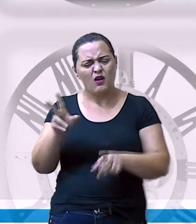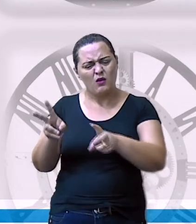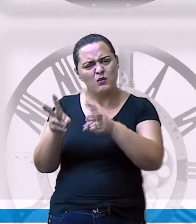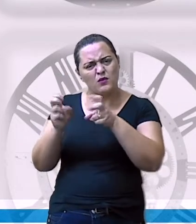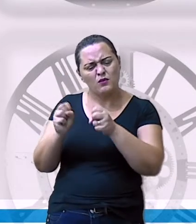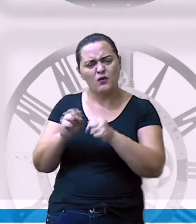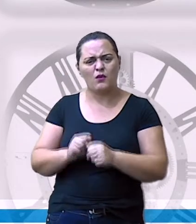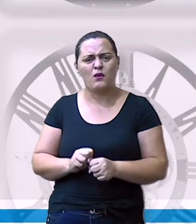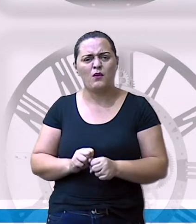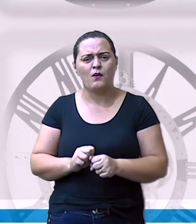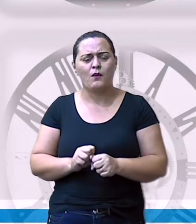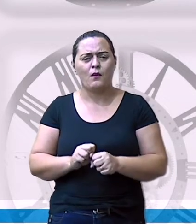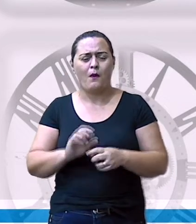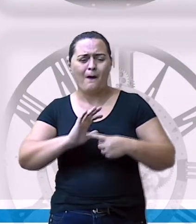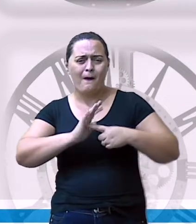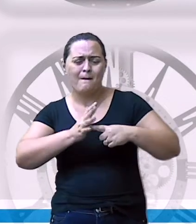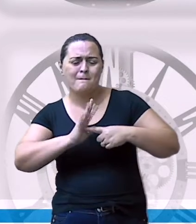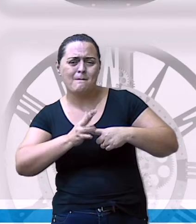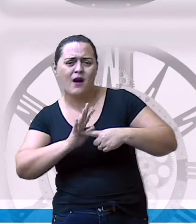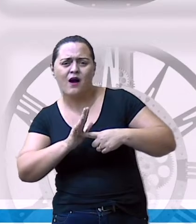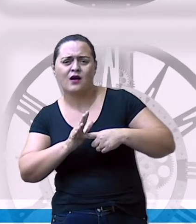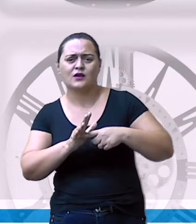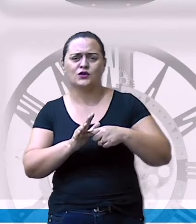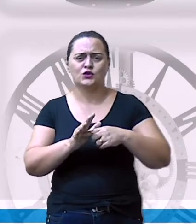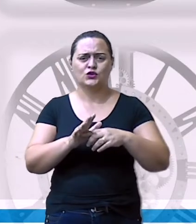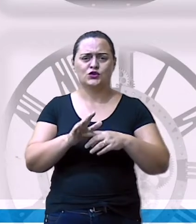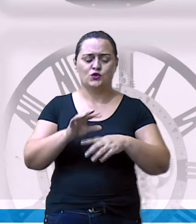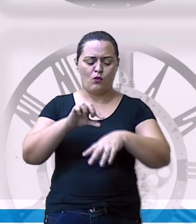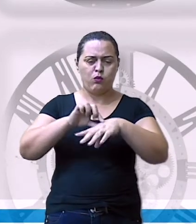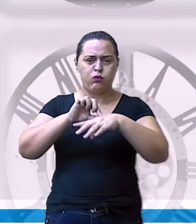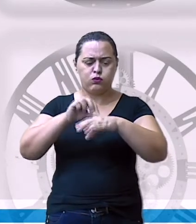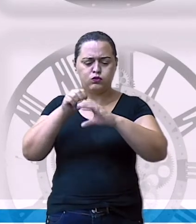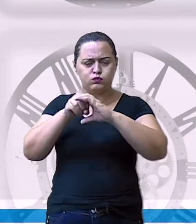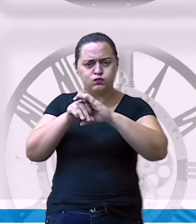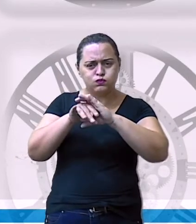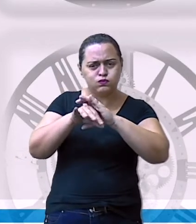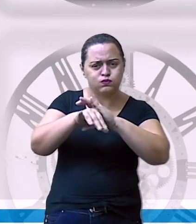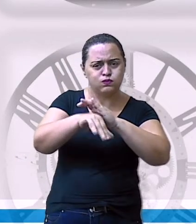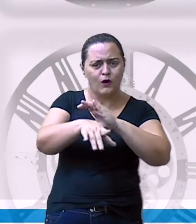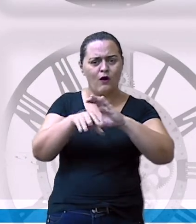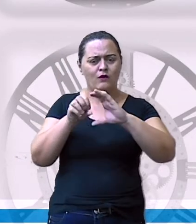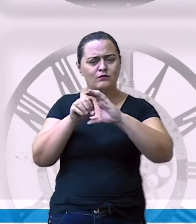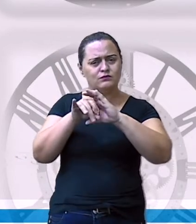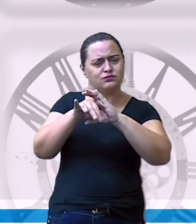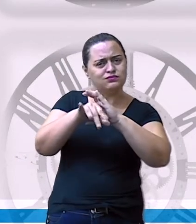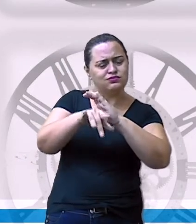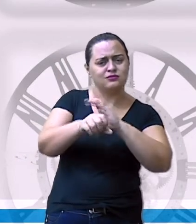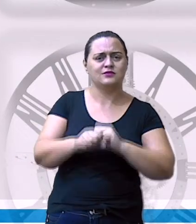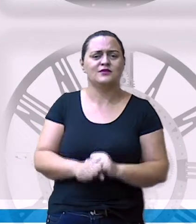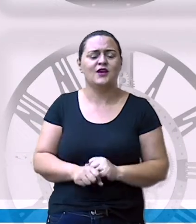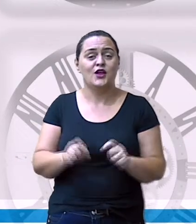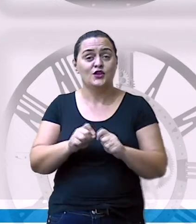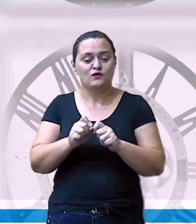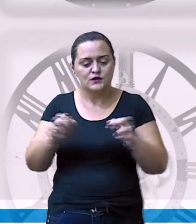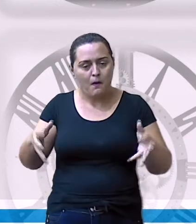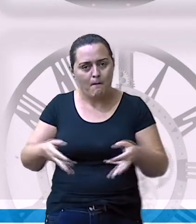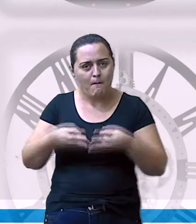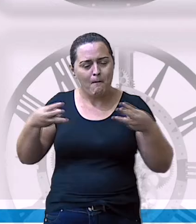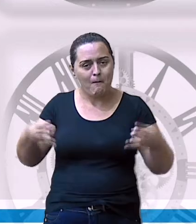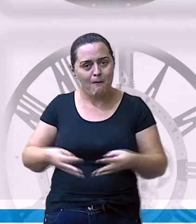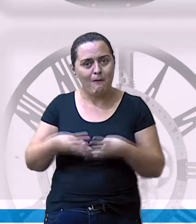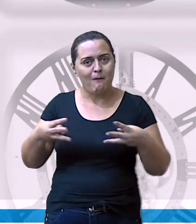carne, ou de fazer macarrão, ou ainda de espremer, fazer lá o caldo de cana?